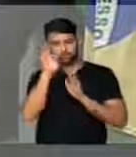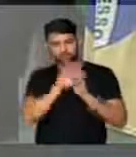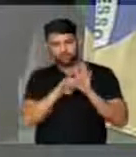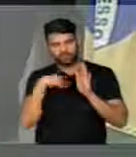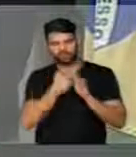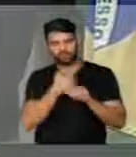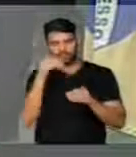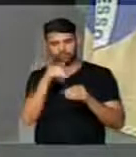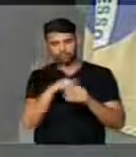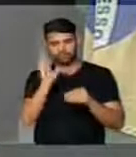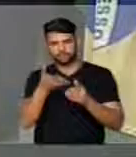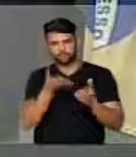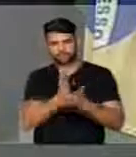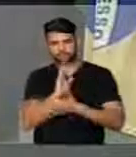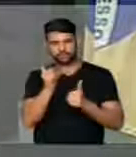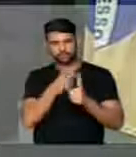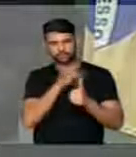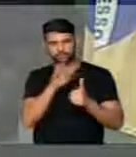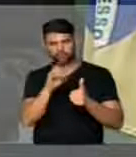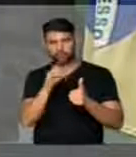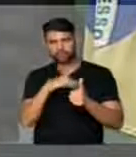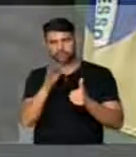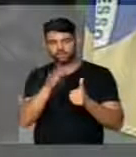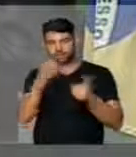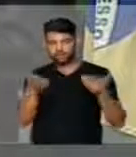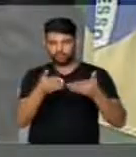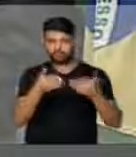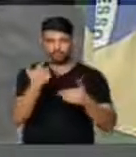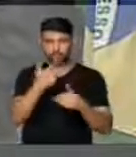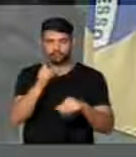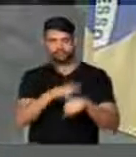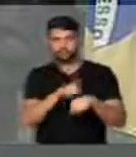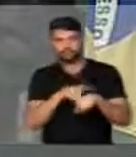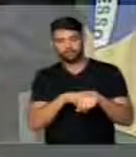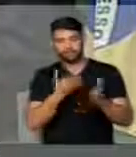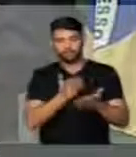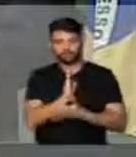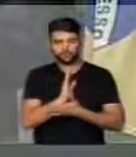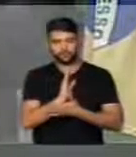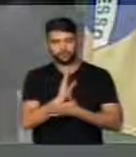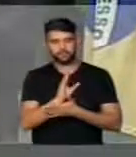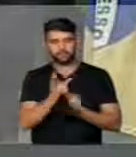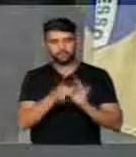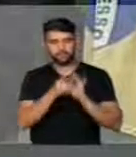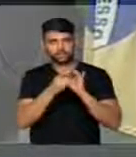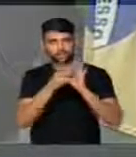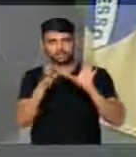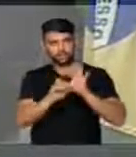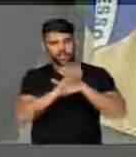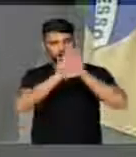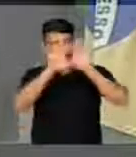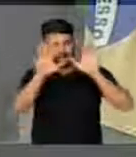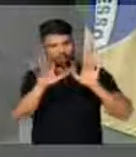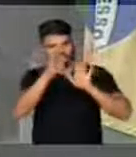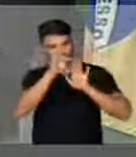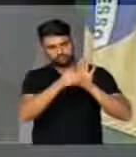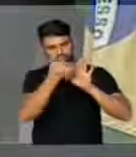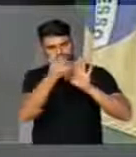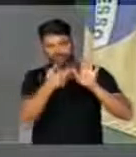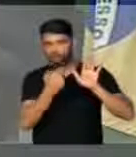nós votamos, já aprovado em primeiro turno, e que será agora aprovado em segundo turno, deixa muito claro que